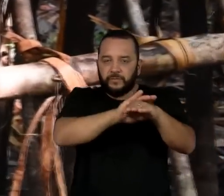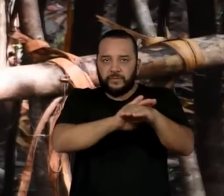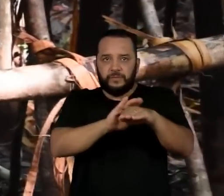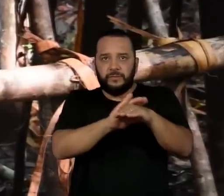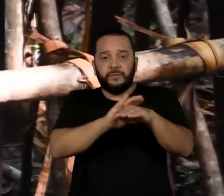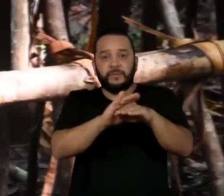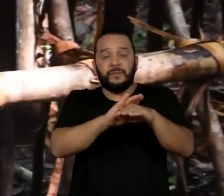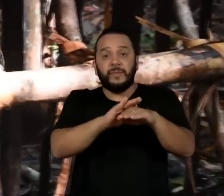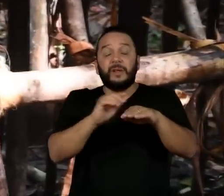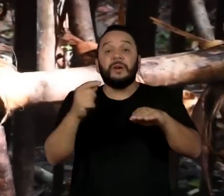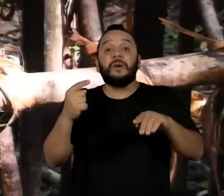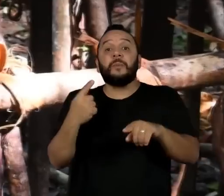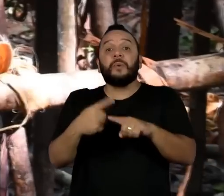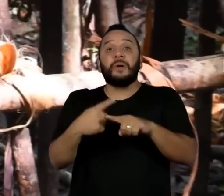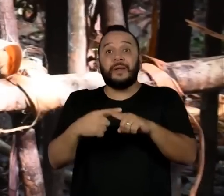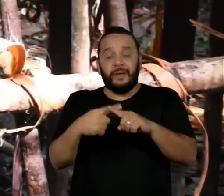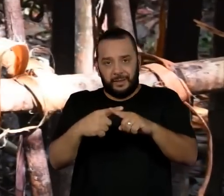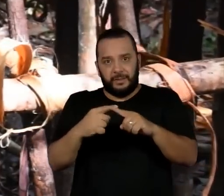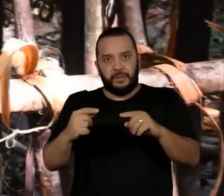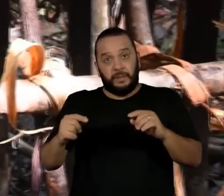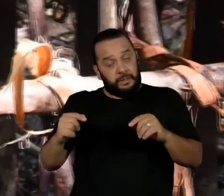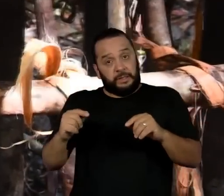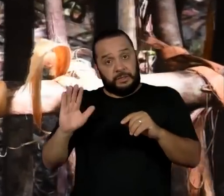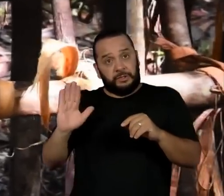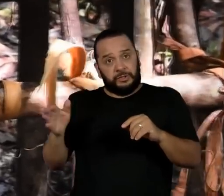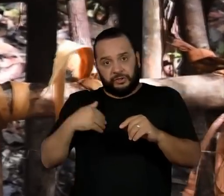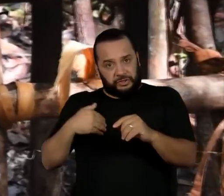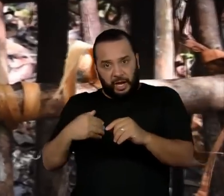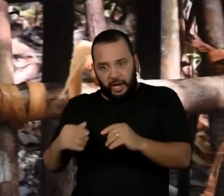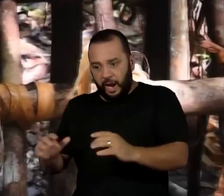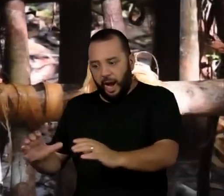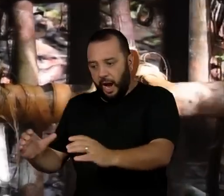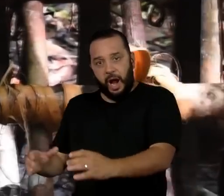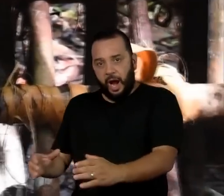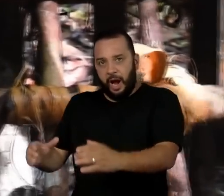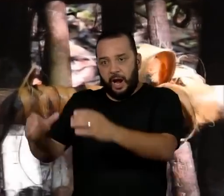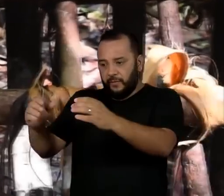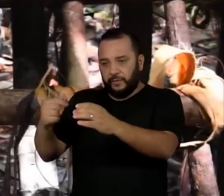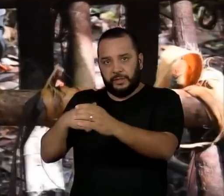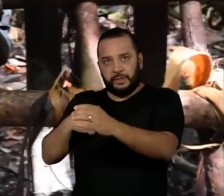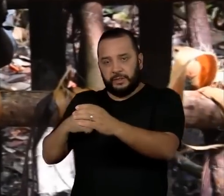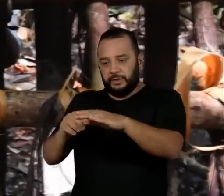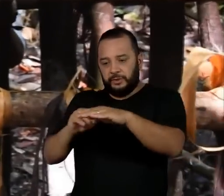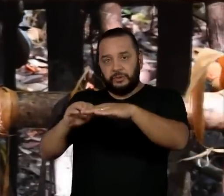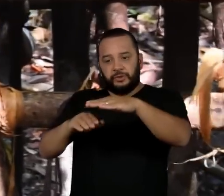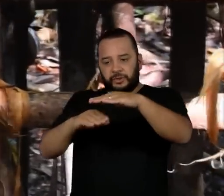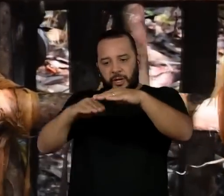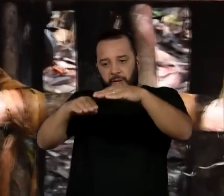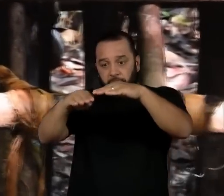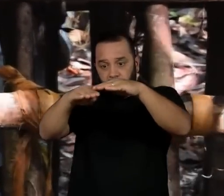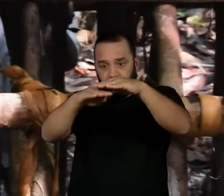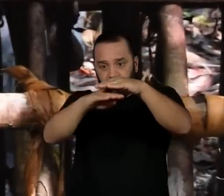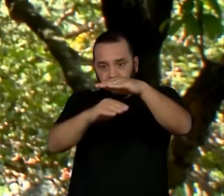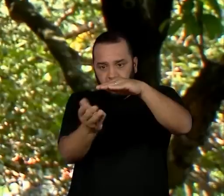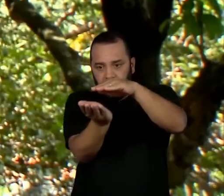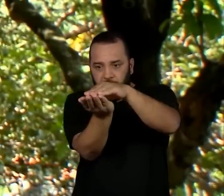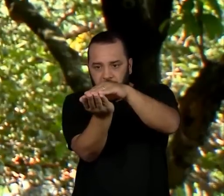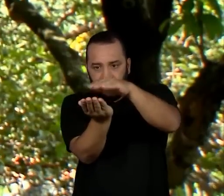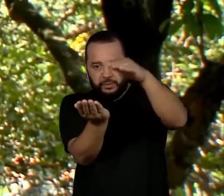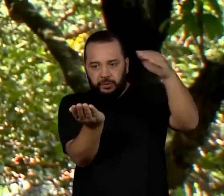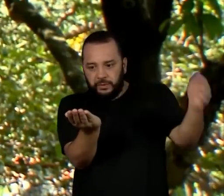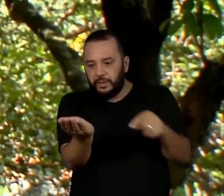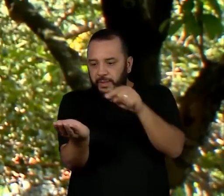Viu a floresta ser teto, ser sustento. Eternizou a pesca subaquática dos indígenas